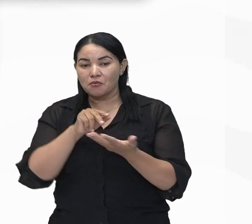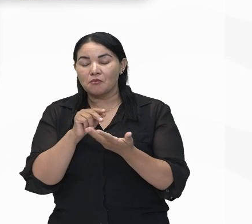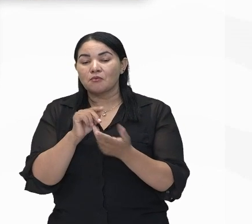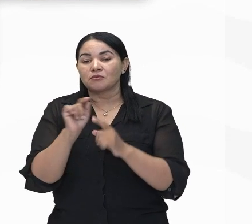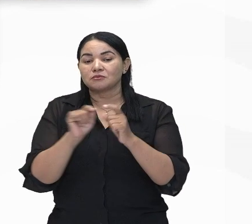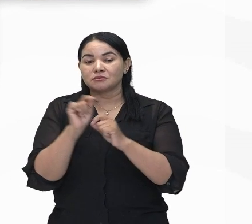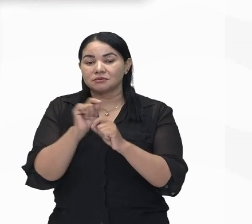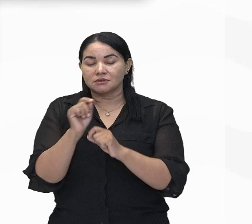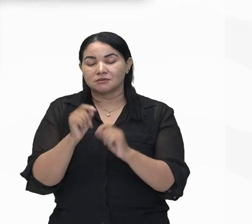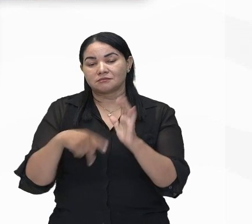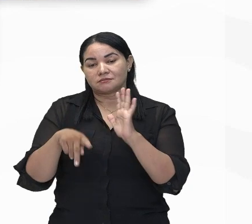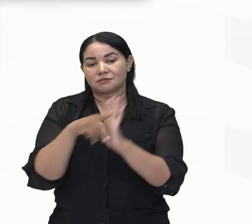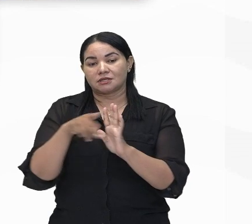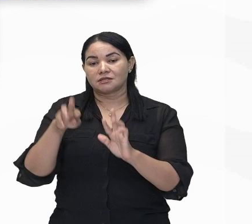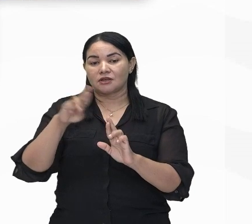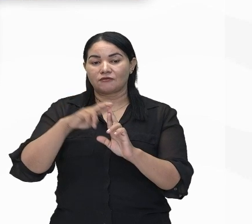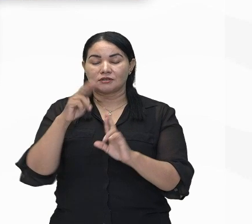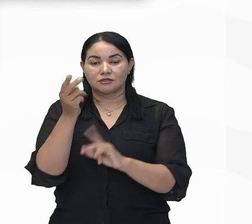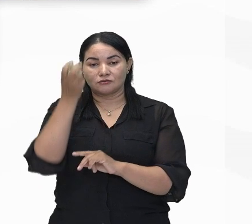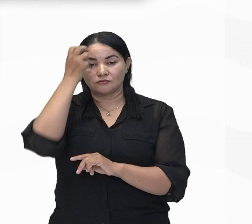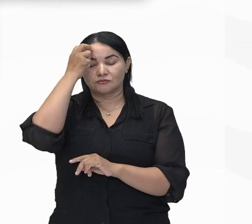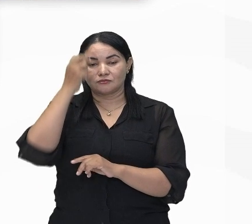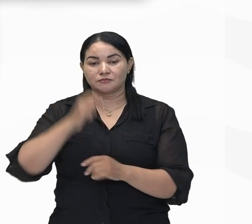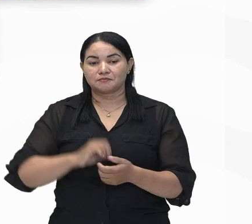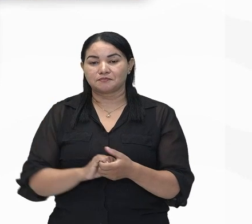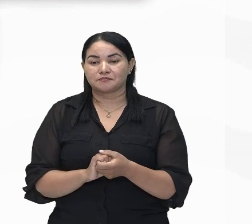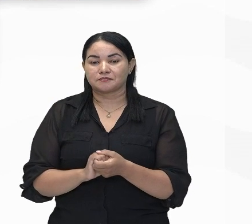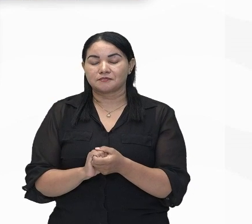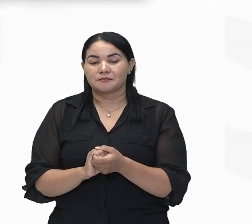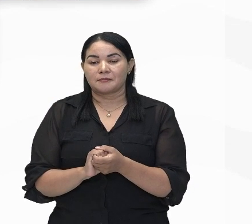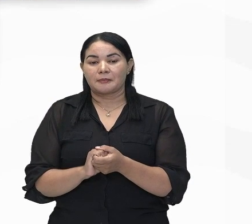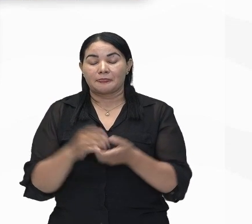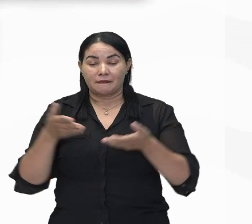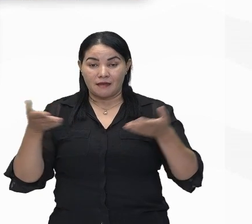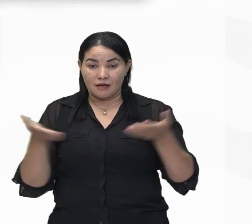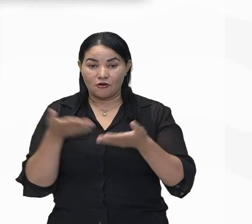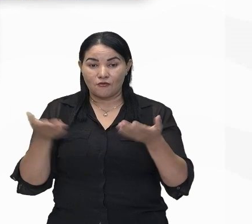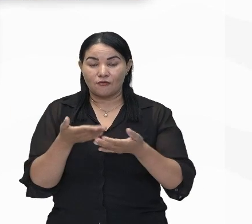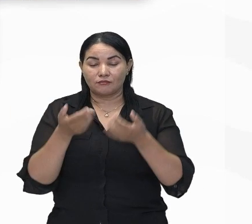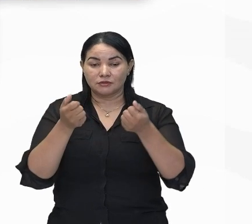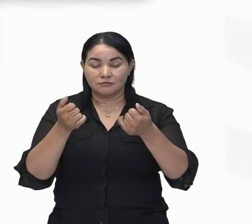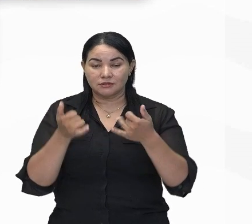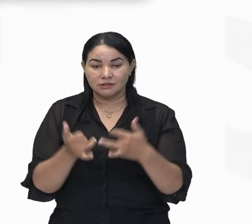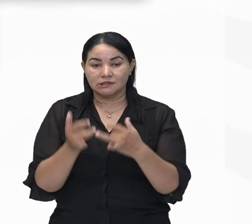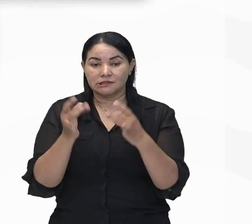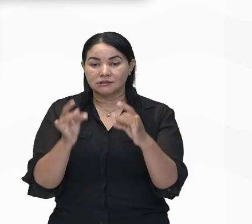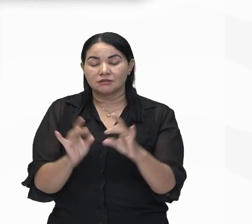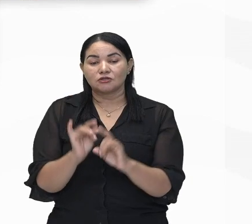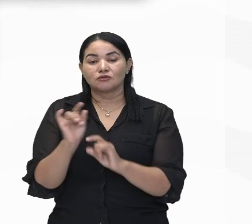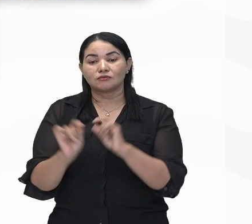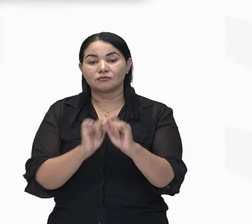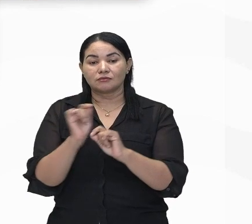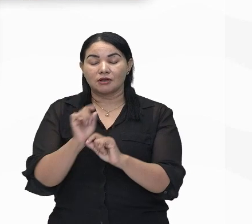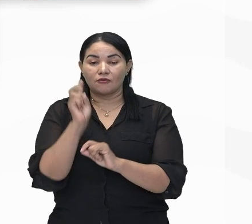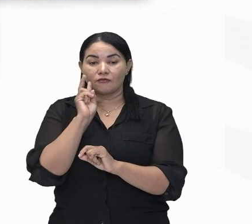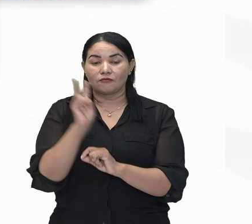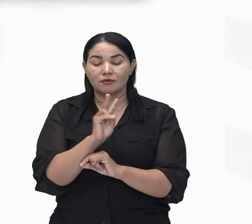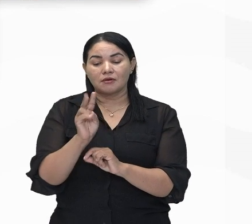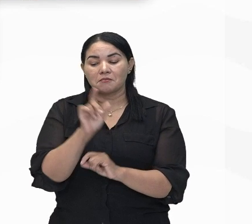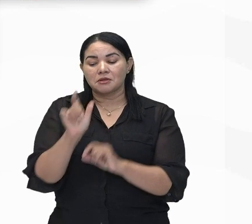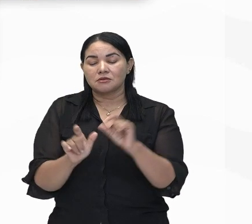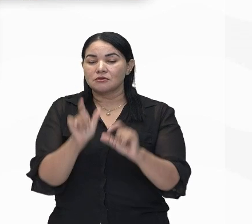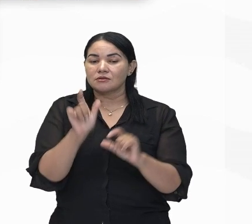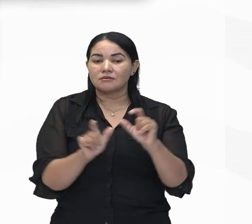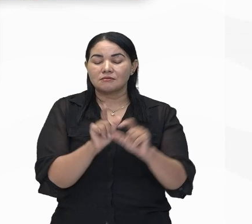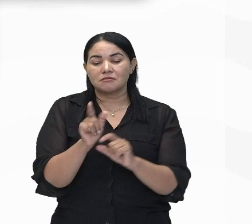E dentro desse aspecto, então, da cultura, agora sim nós vamos verificar e olhar para o ser humano. Quem sou